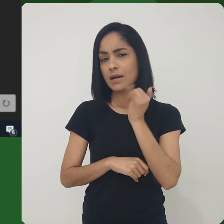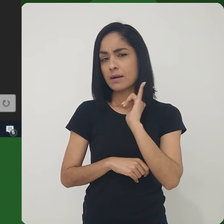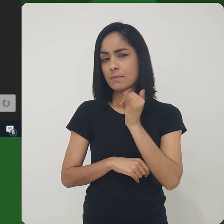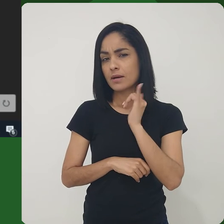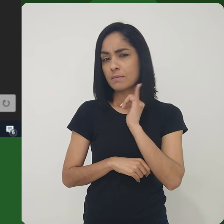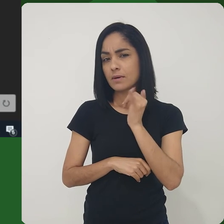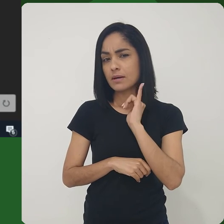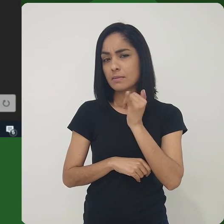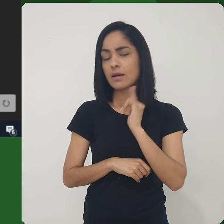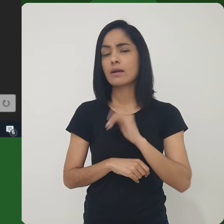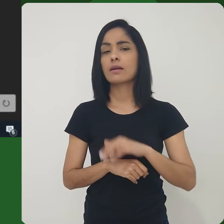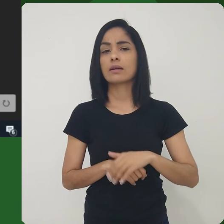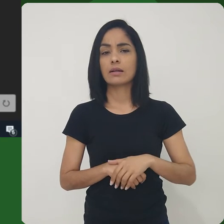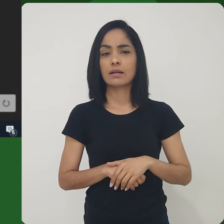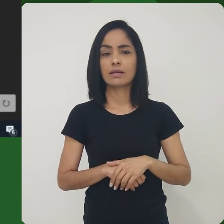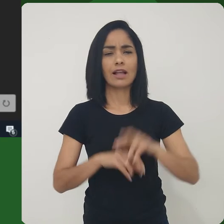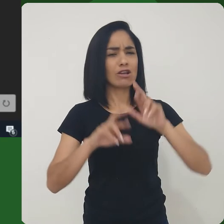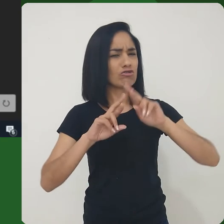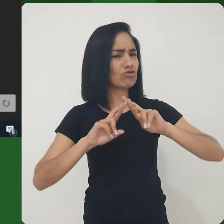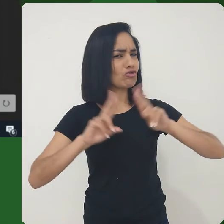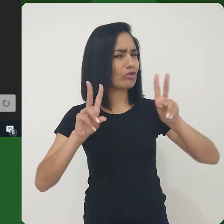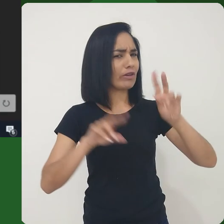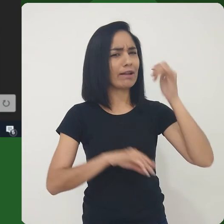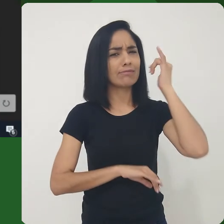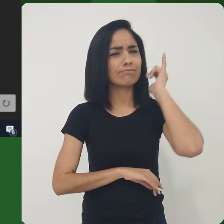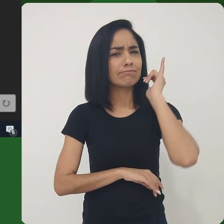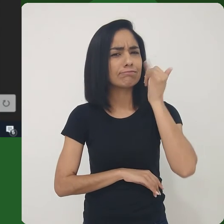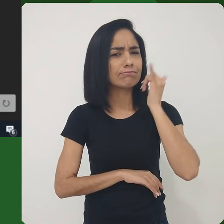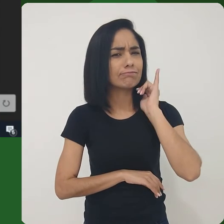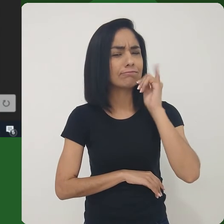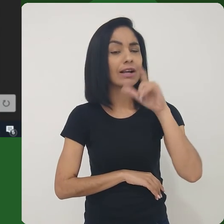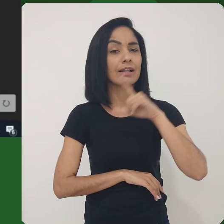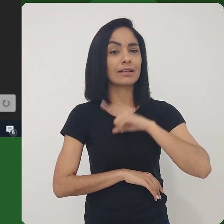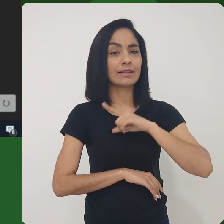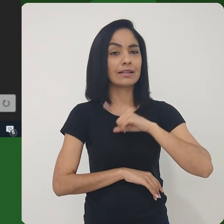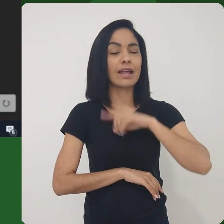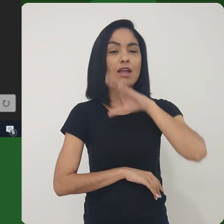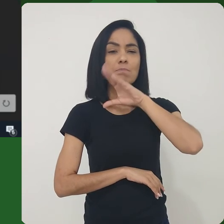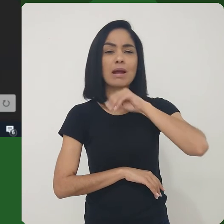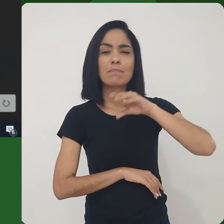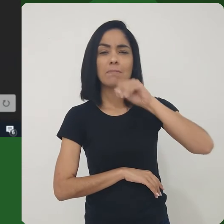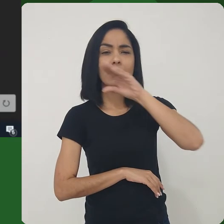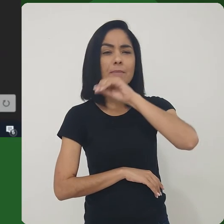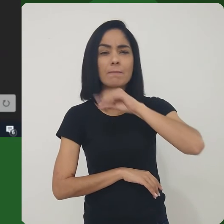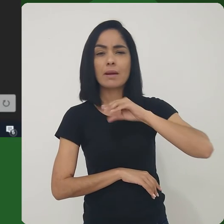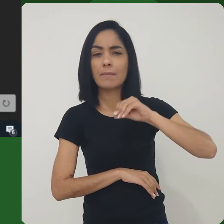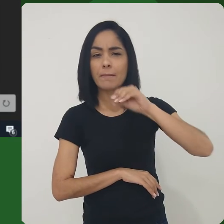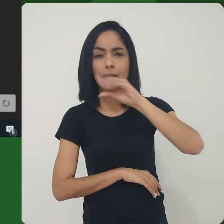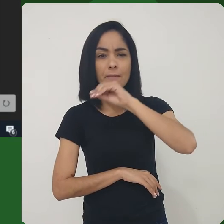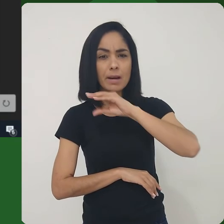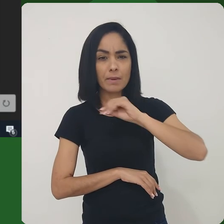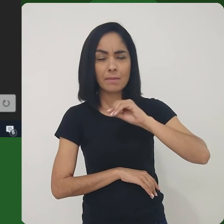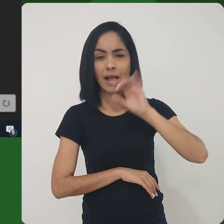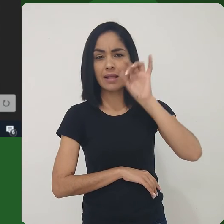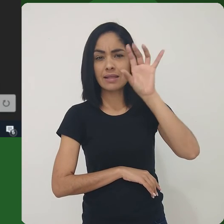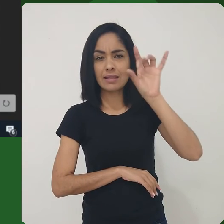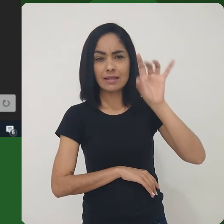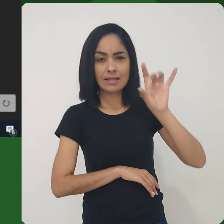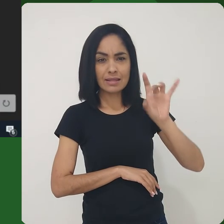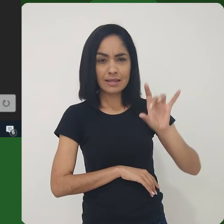de narração, então está bem diferente aqui, né? Aqui nós temos a fala